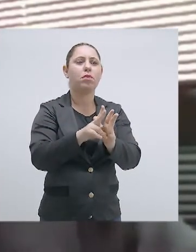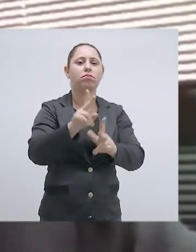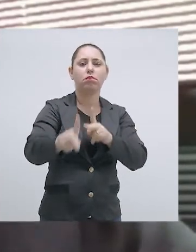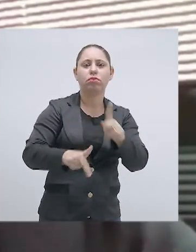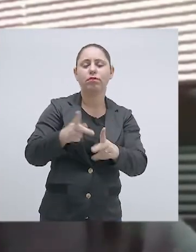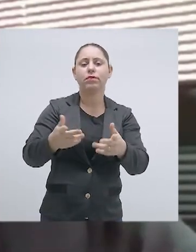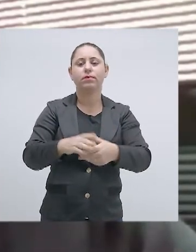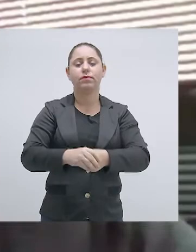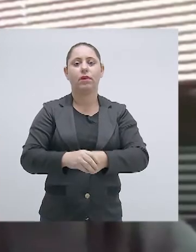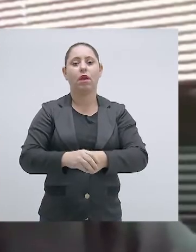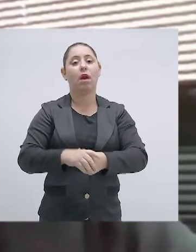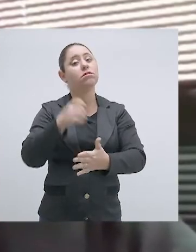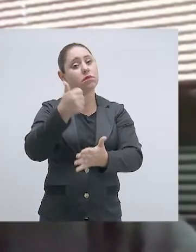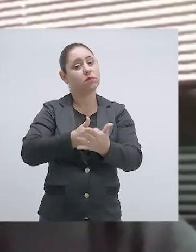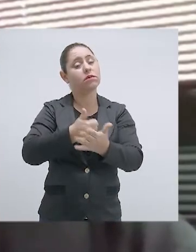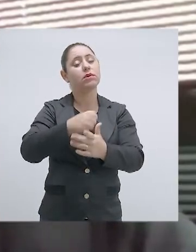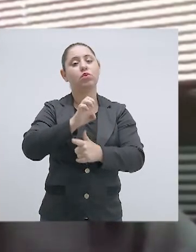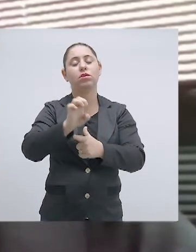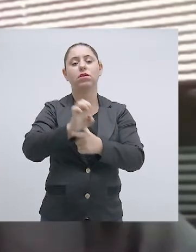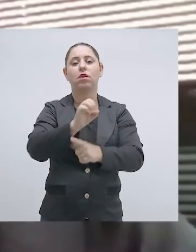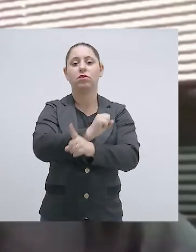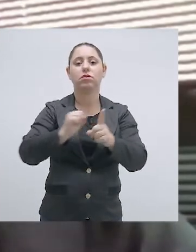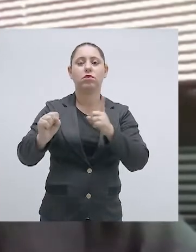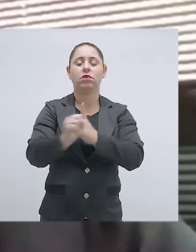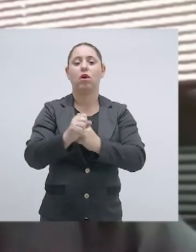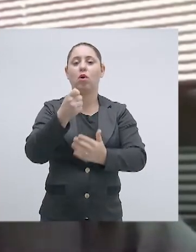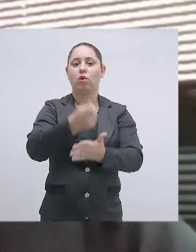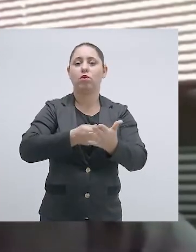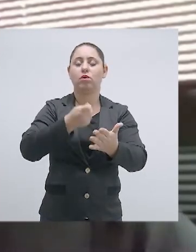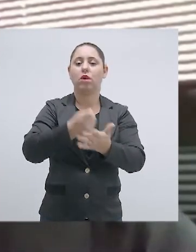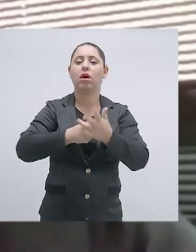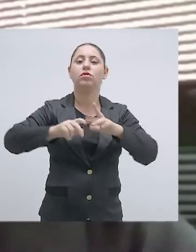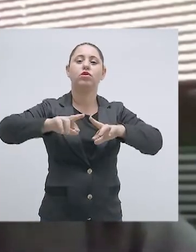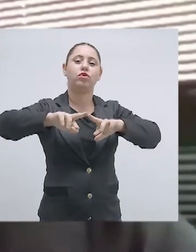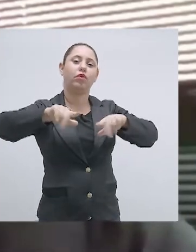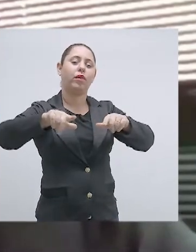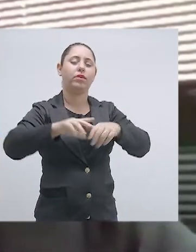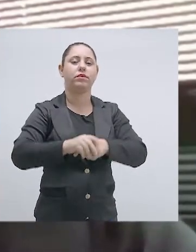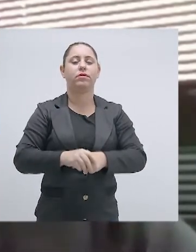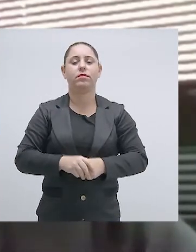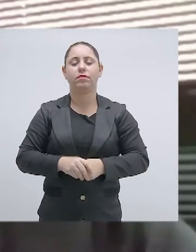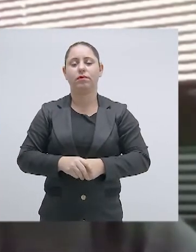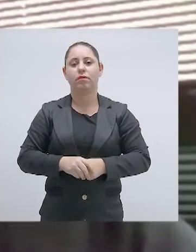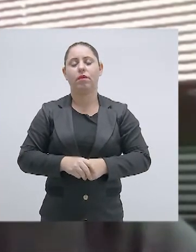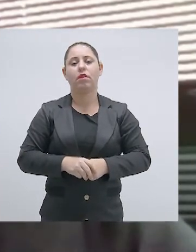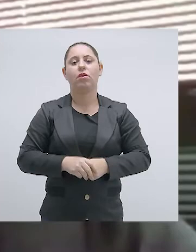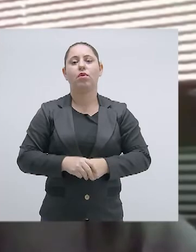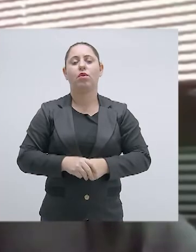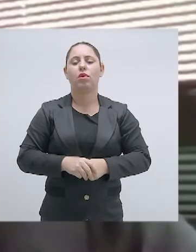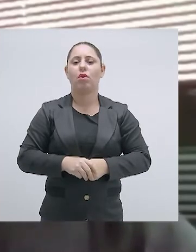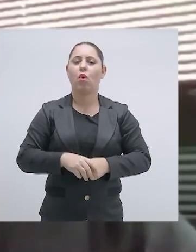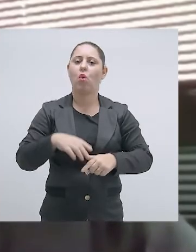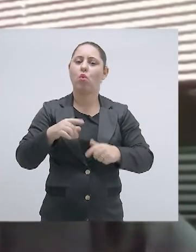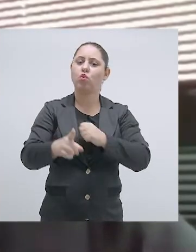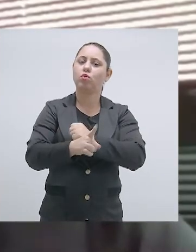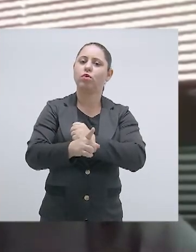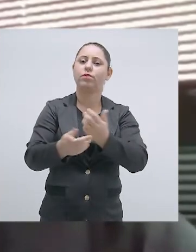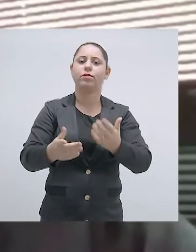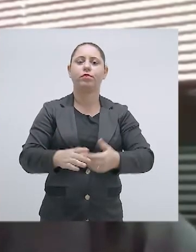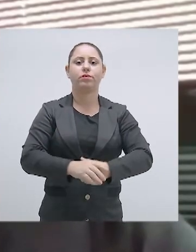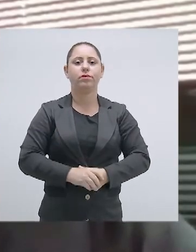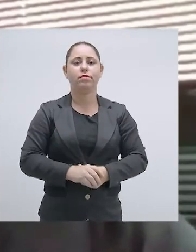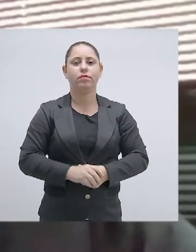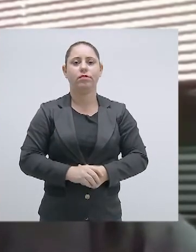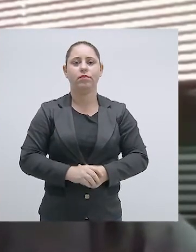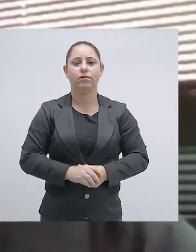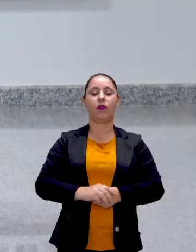serviços voltados ao público. Então, é dever do Estado, da sociedade, garantir aos diferenças